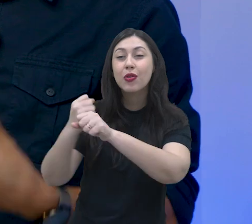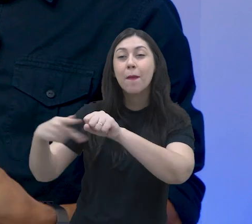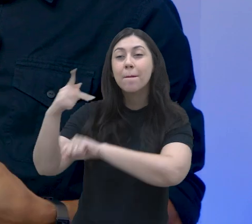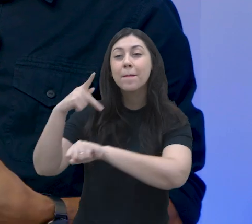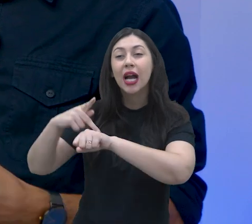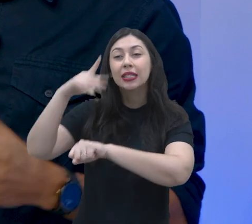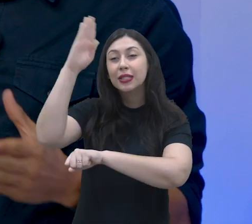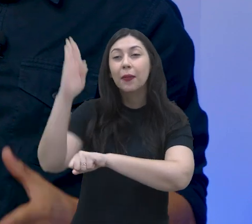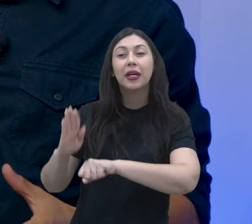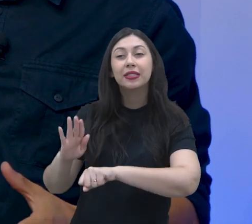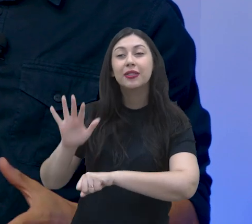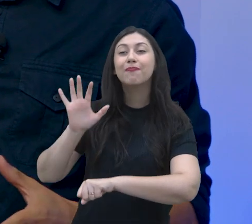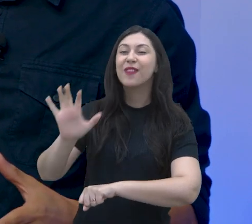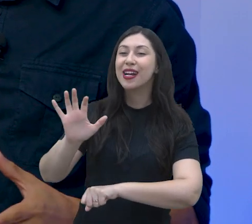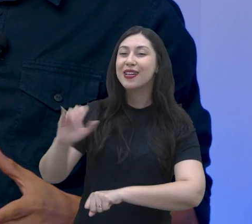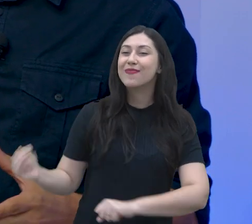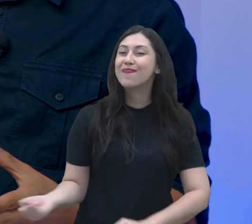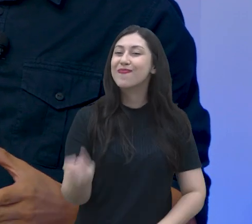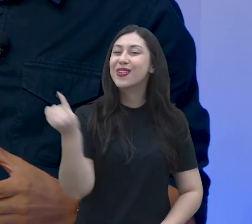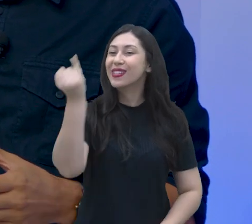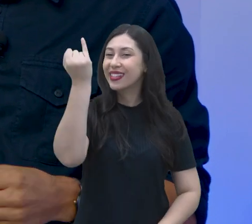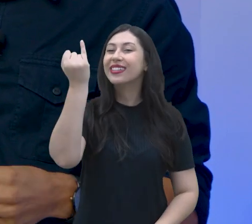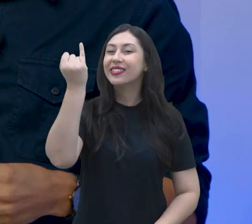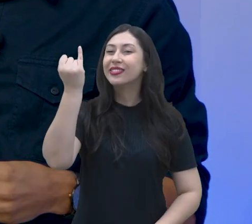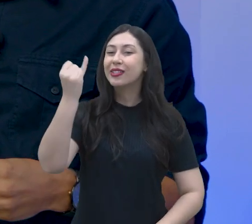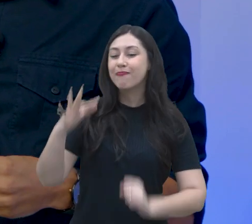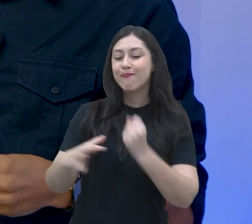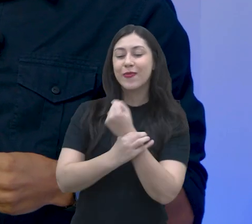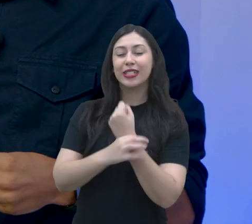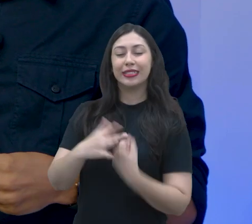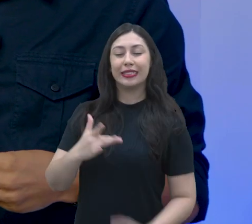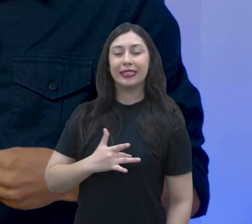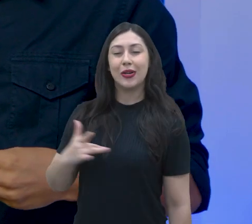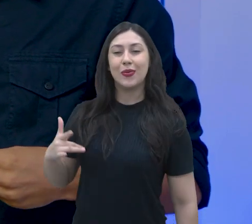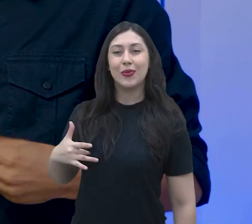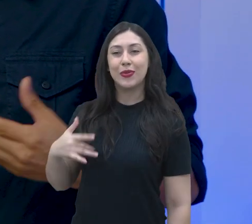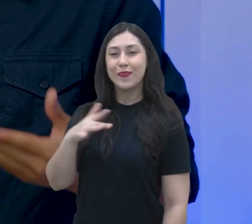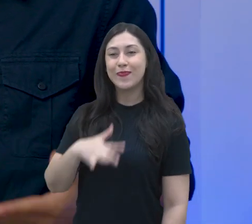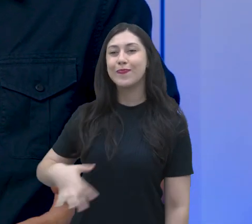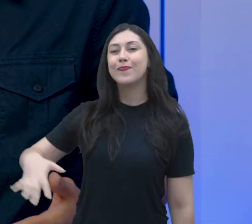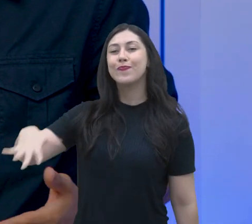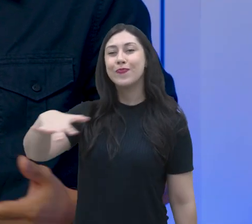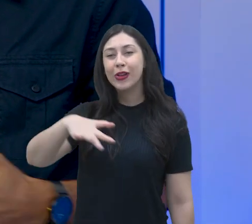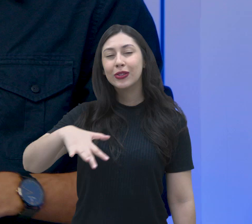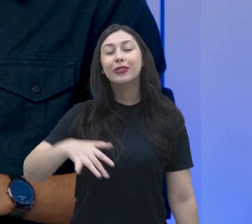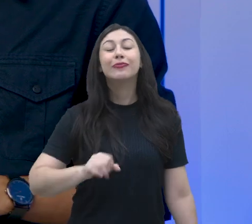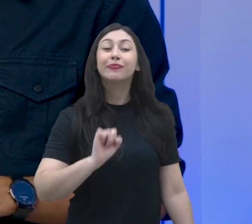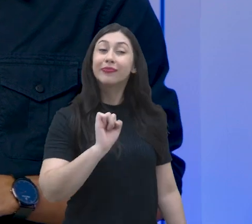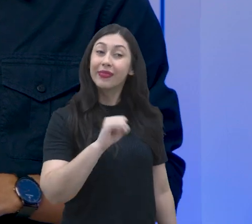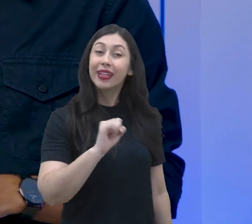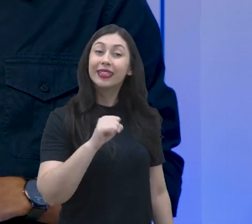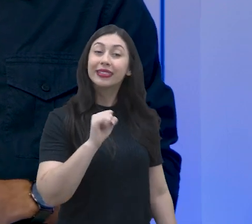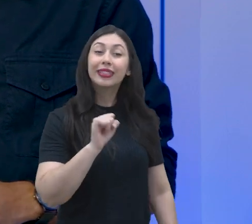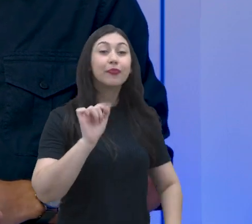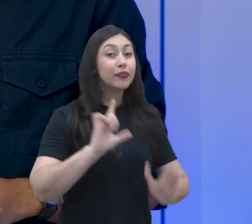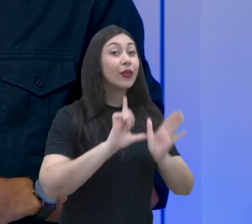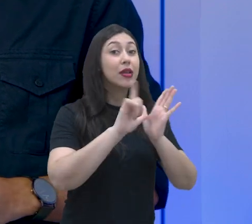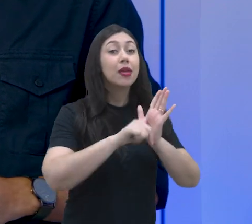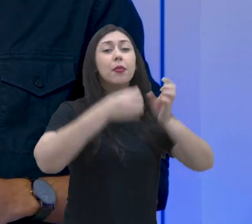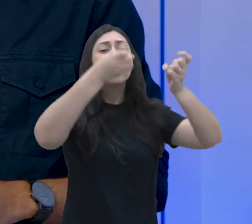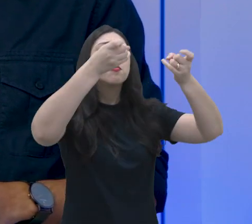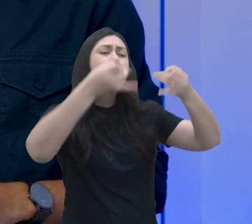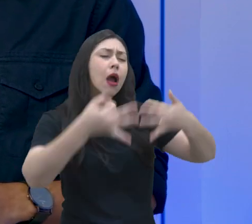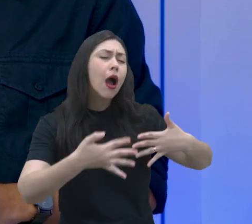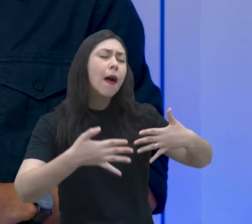um país, e o SUS é isso, importante para garantir a saúde pública para o país inteiro. Exatamente. A gente ainda vai falar